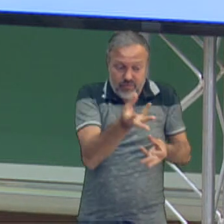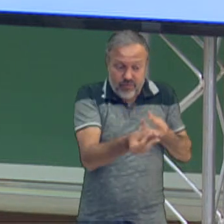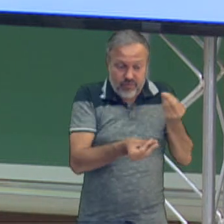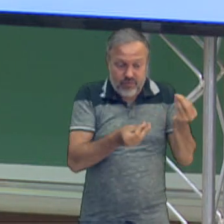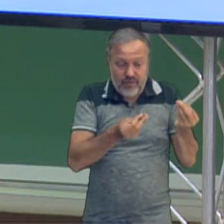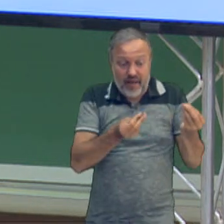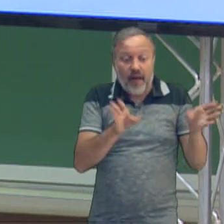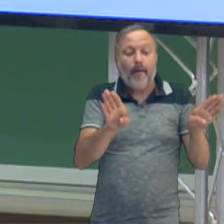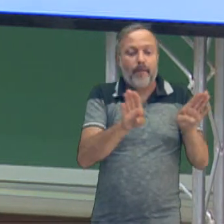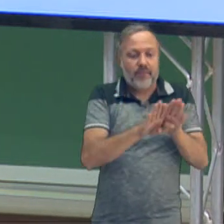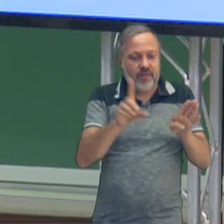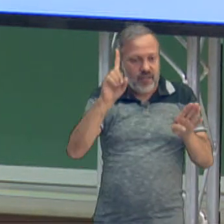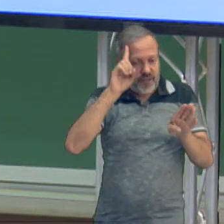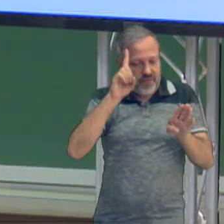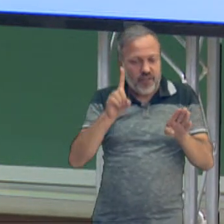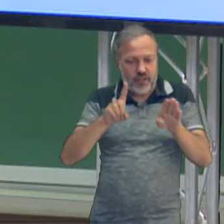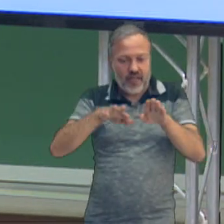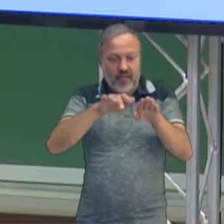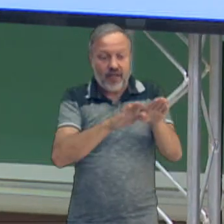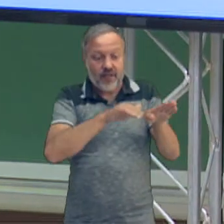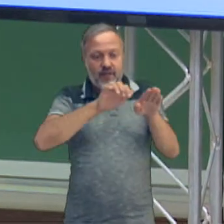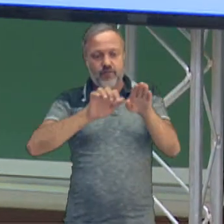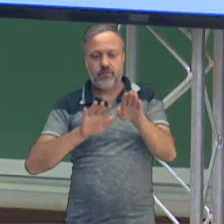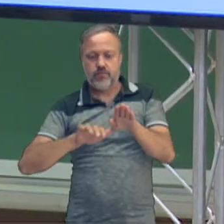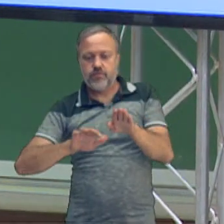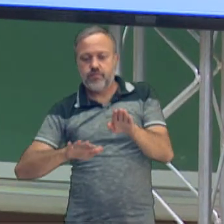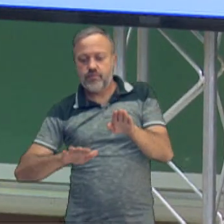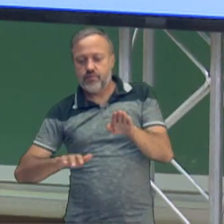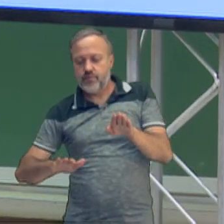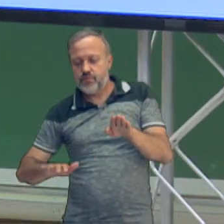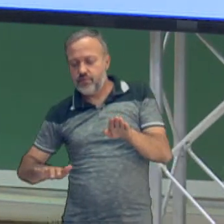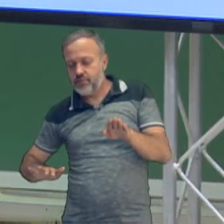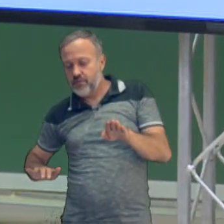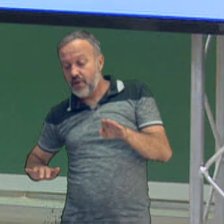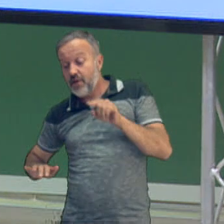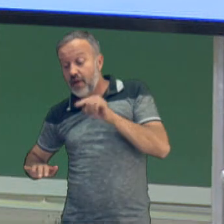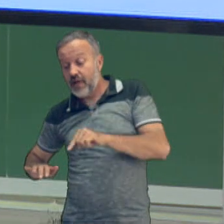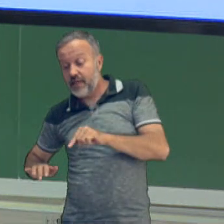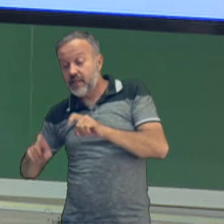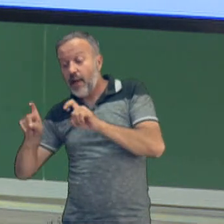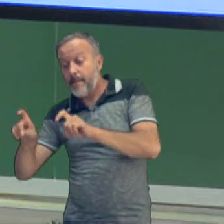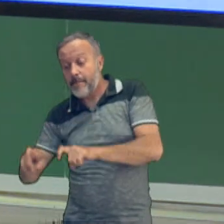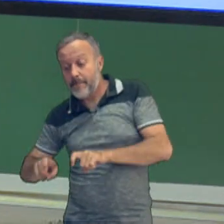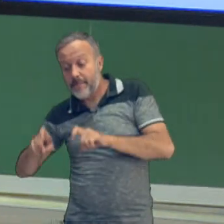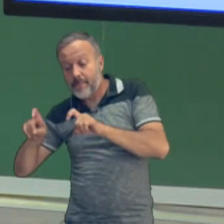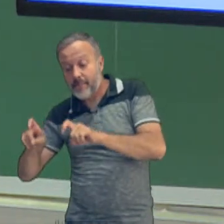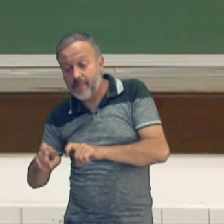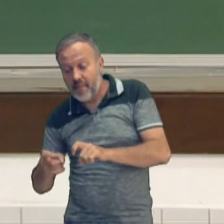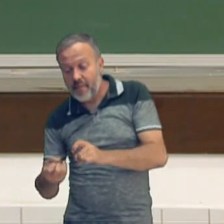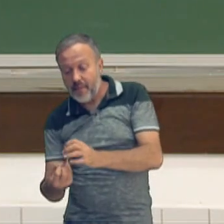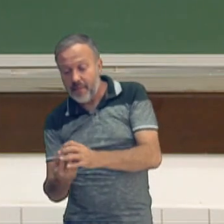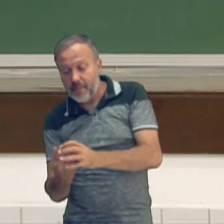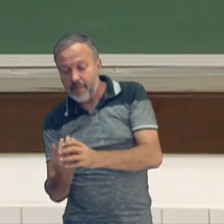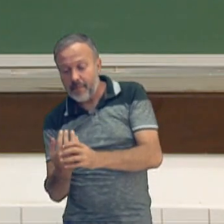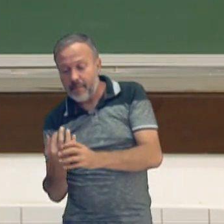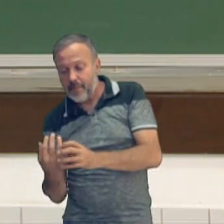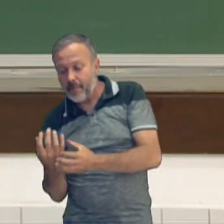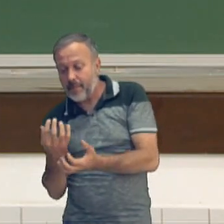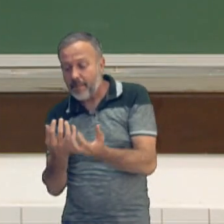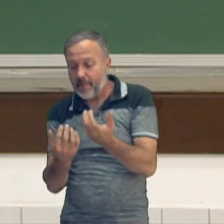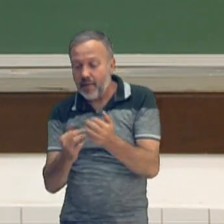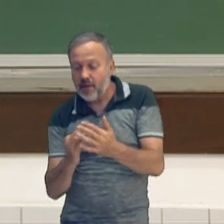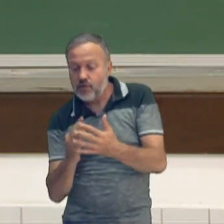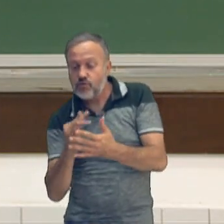estações e as marés do rio Nilo, porque eles usavam para plantar justamente quando o rio baixava.